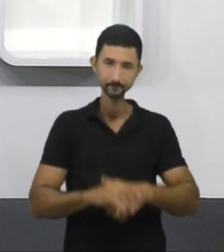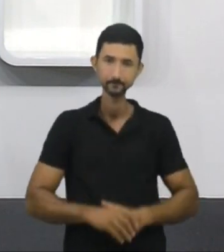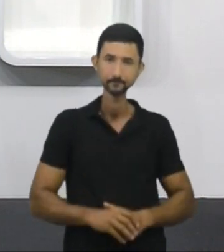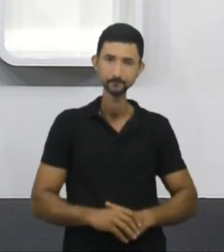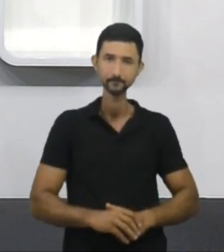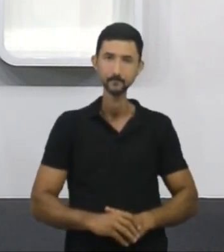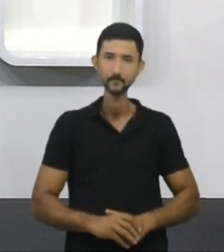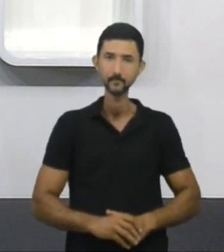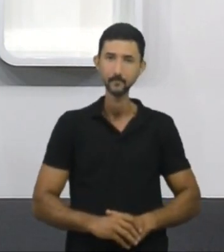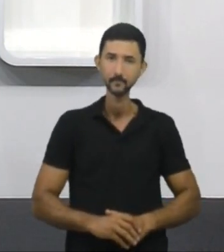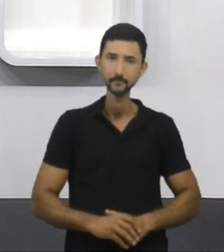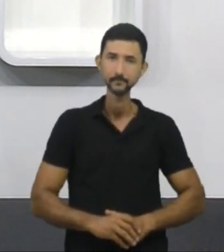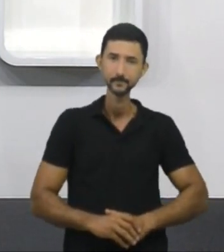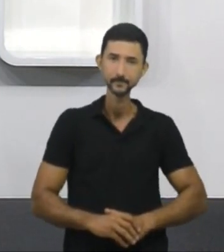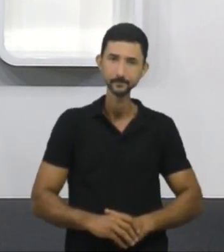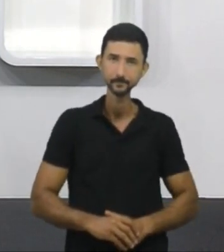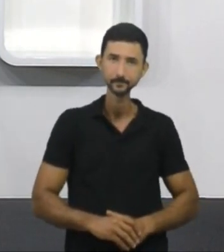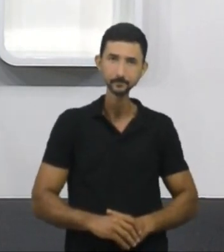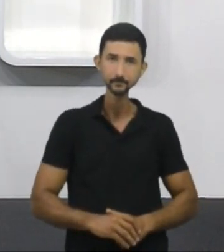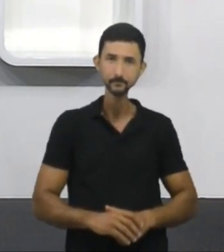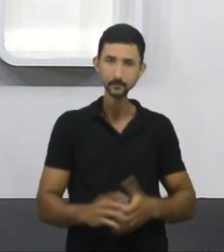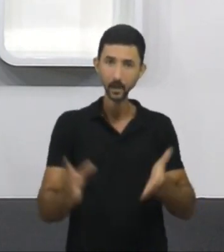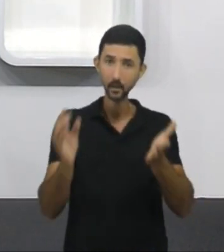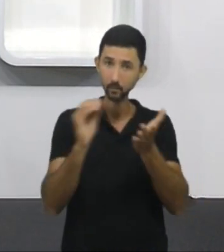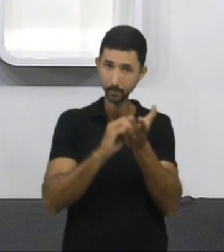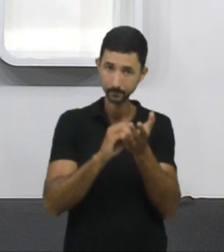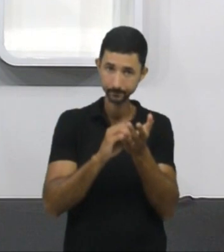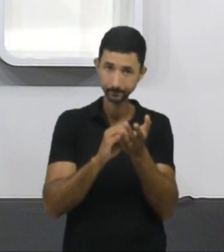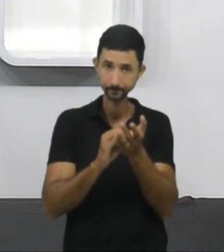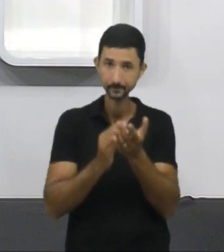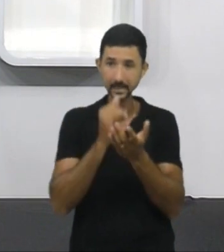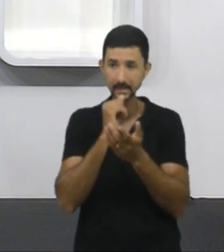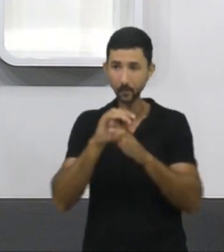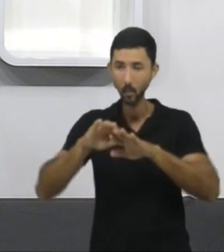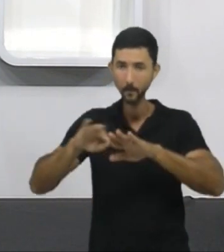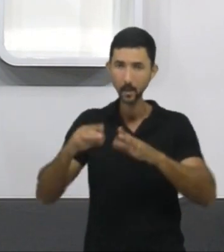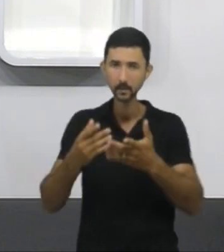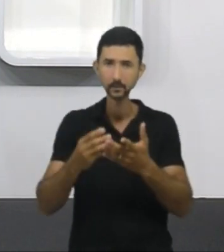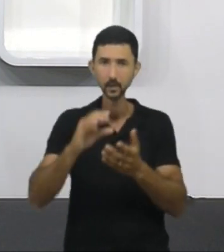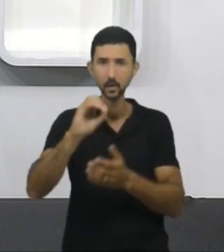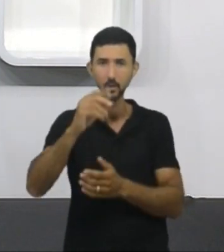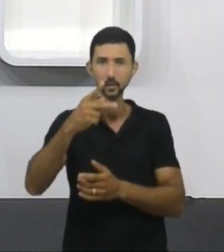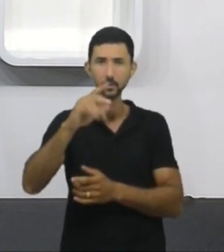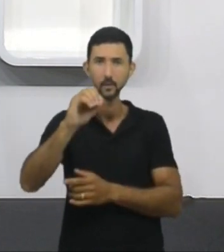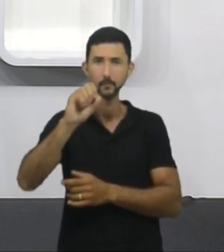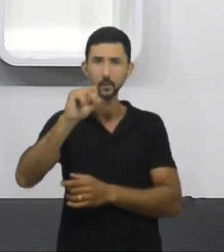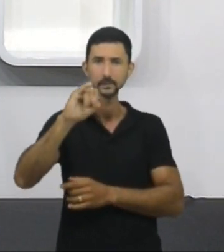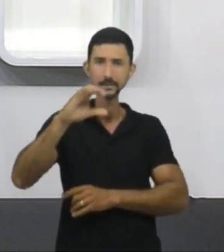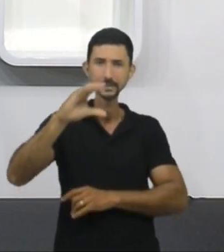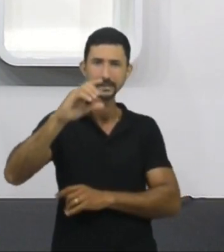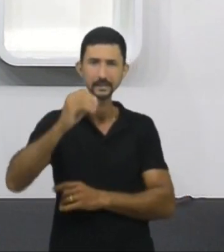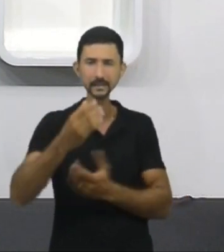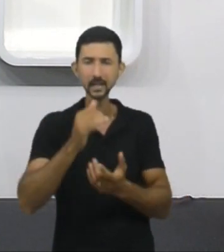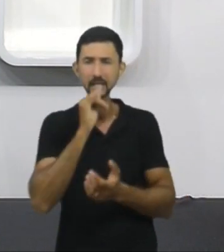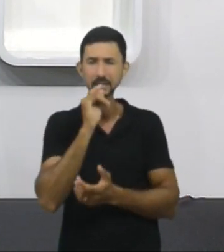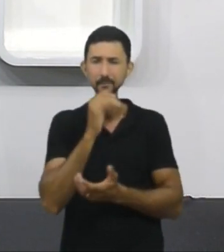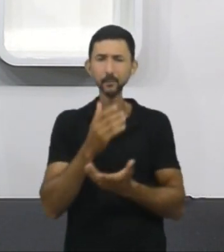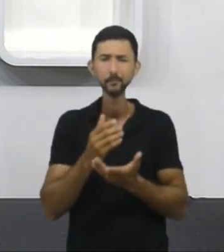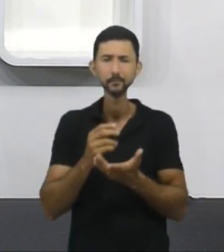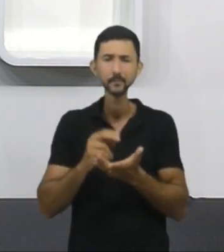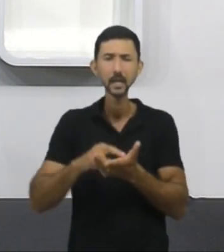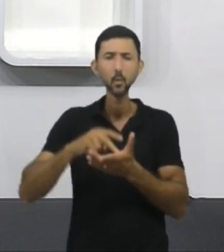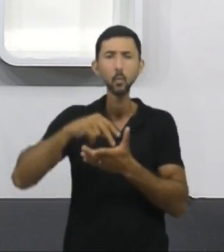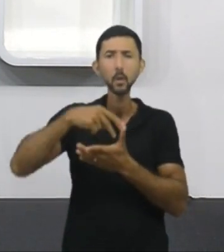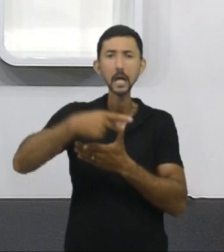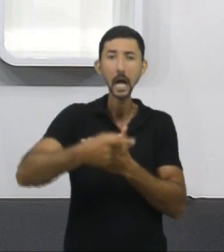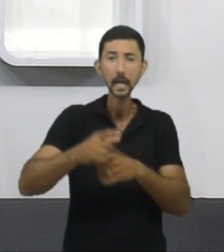ok? Isso é adição. E oposição? Se você caiu, tava todo mundo lá e você diz assim, eu caí